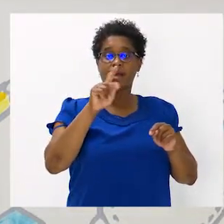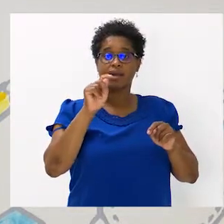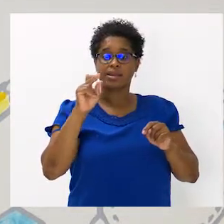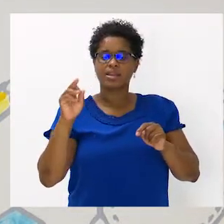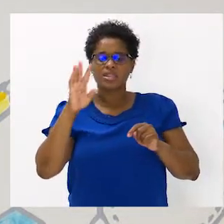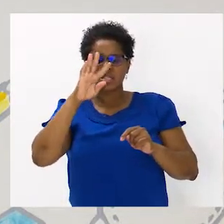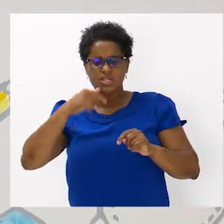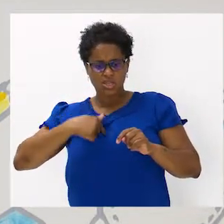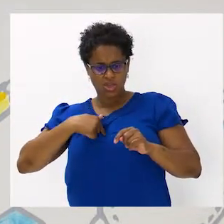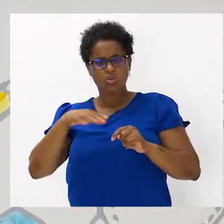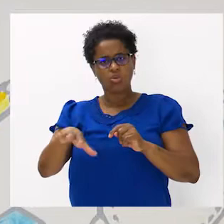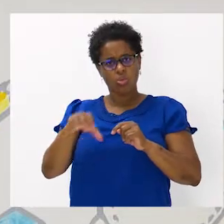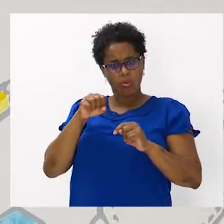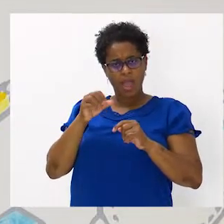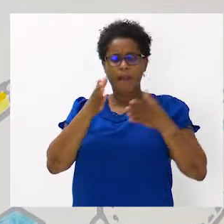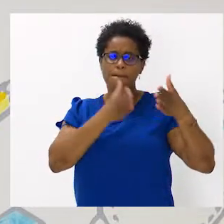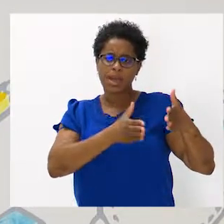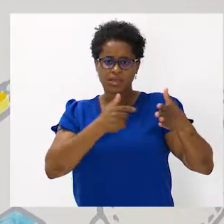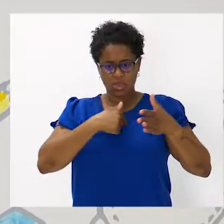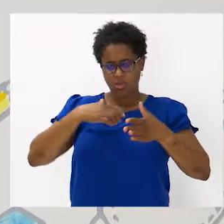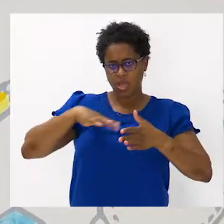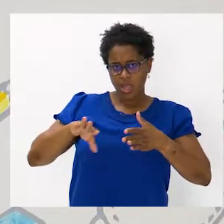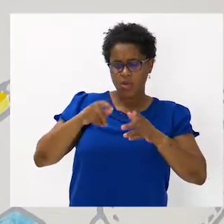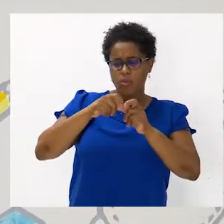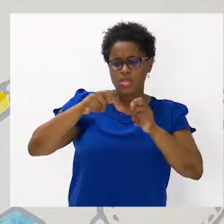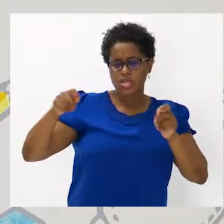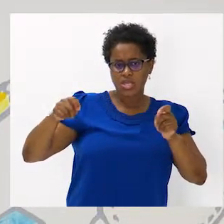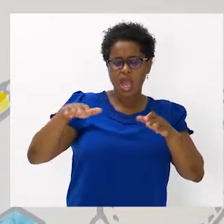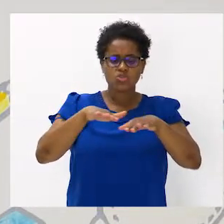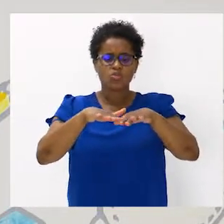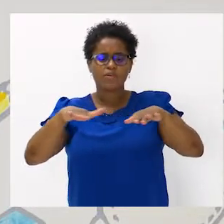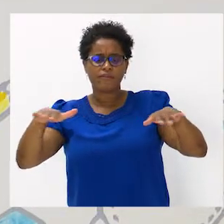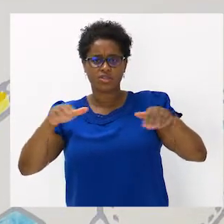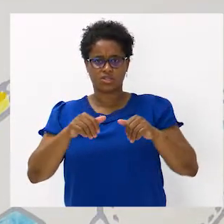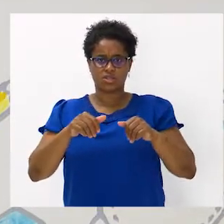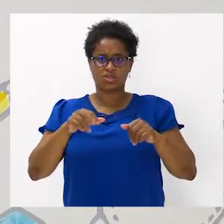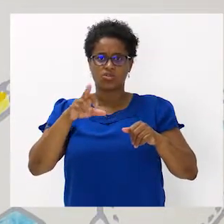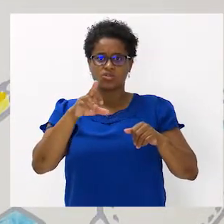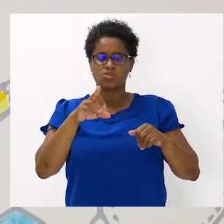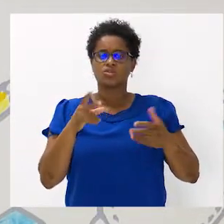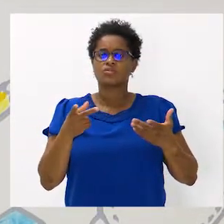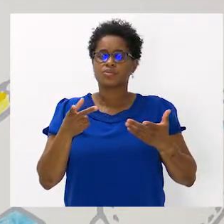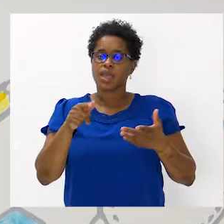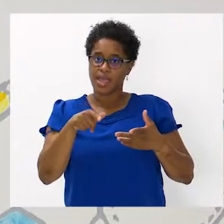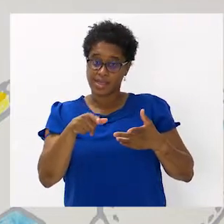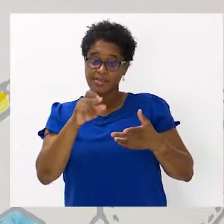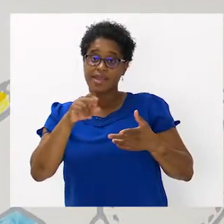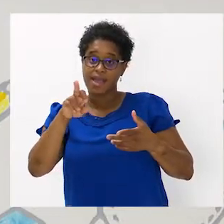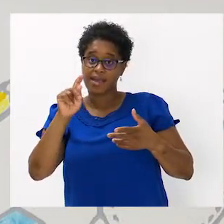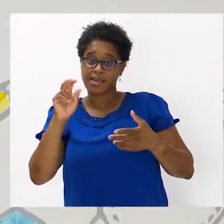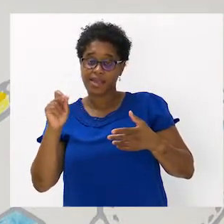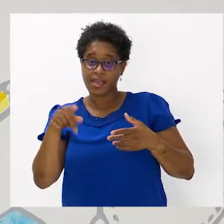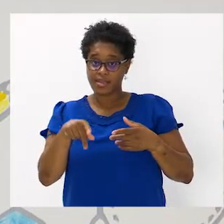ver, se eu tomar a parte eu quero medir a superfície do relevado, essa área